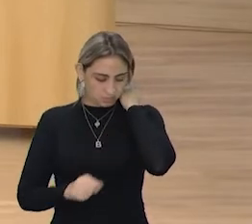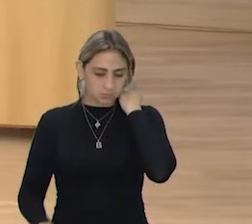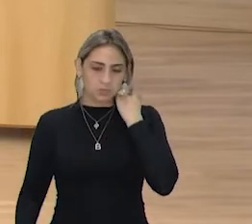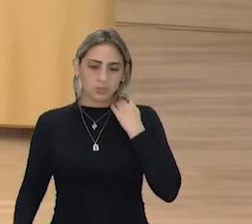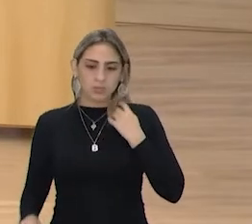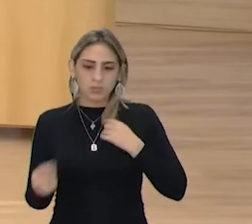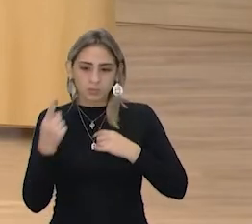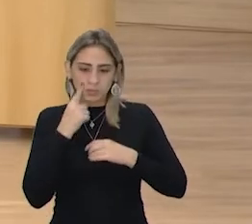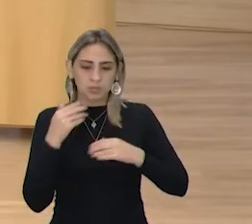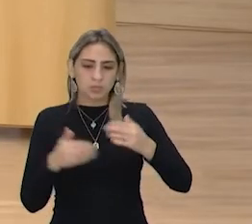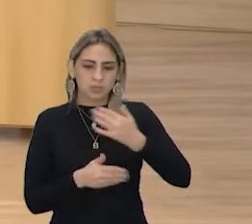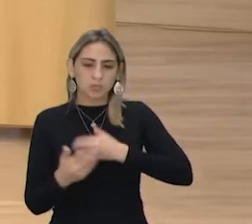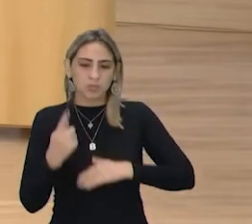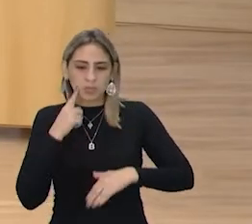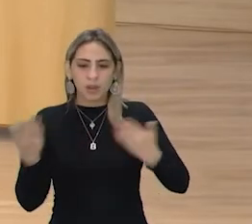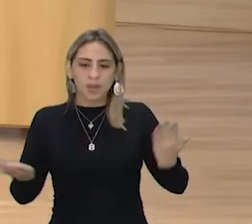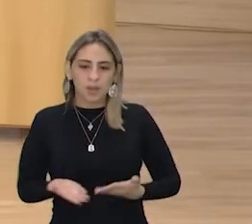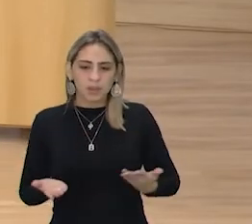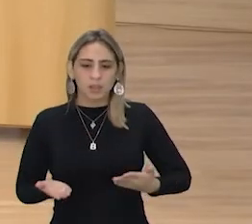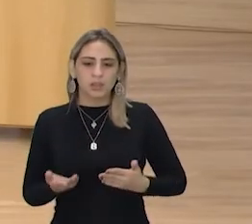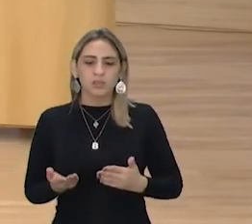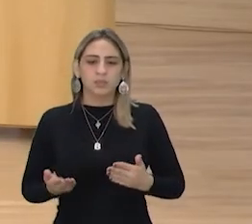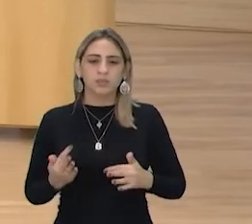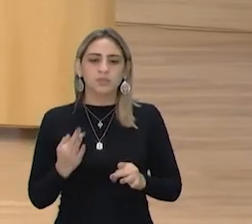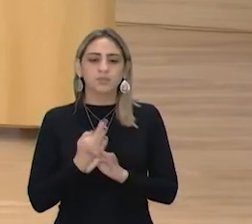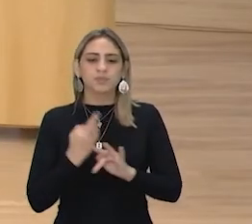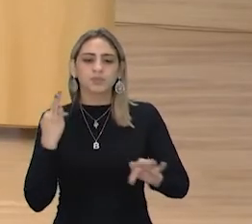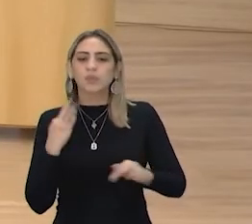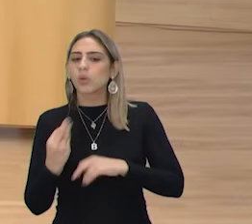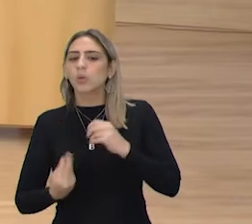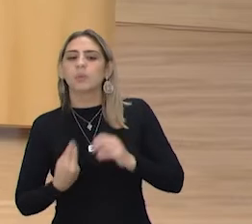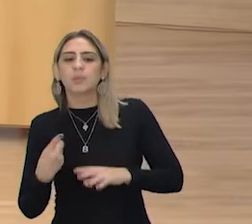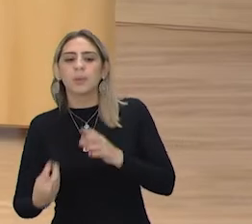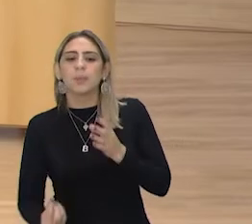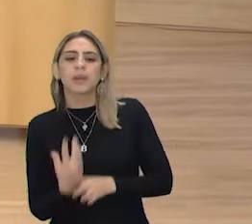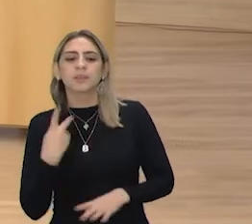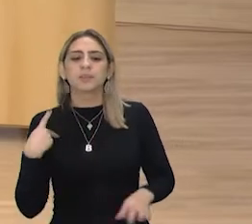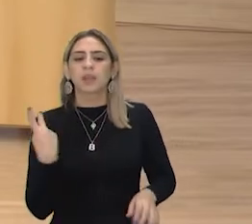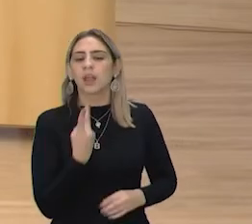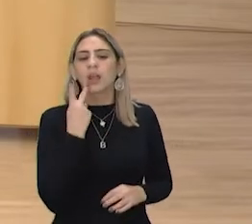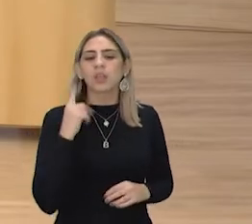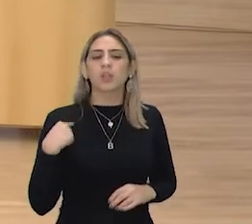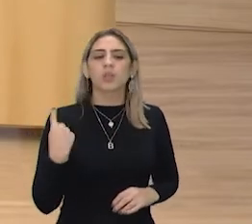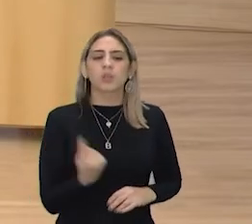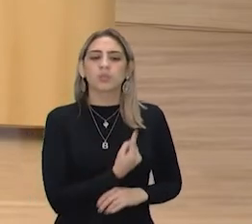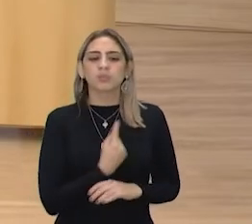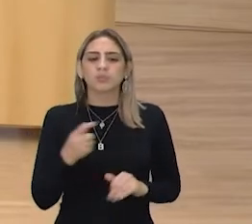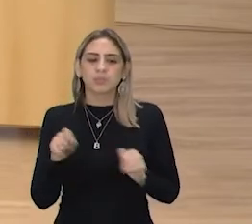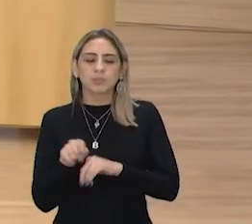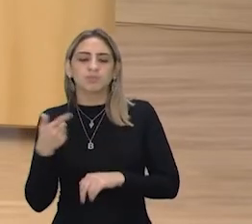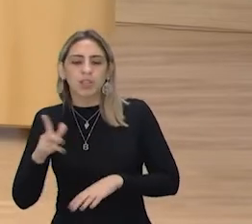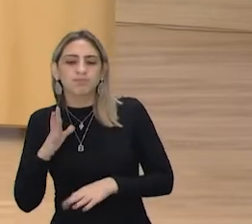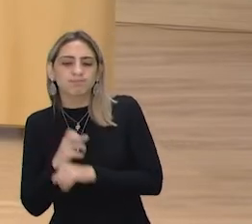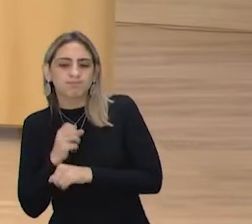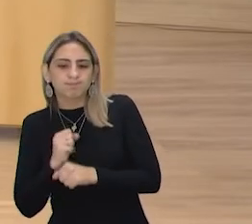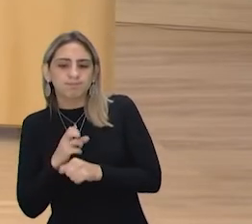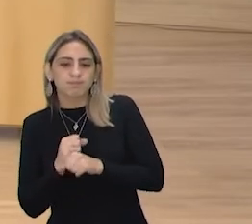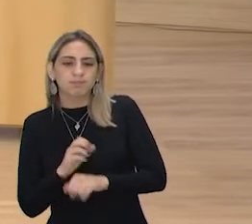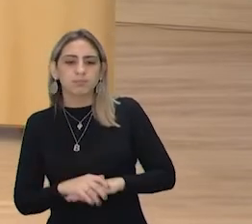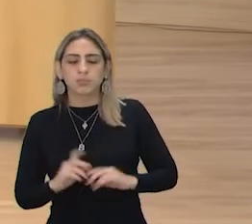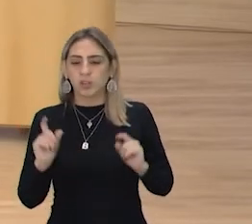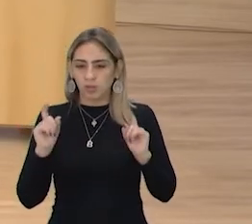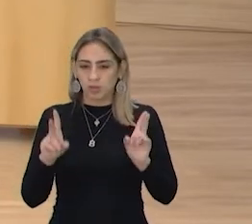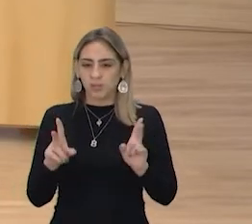E vamos ver agora na física como é que isso aparece para a gente, tá bom? Vamos fazer mais alguns cálculos aí,